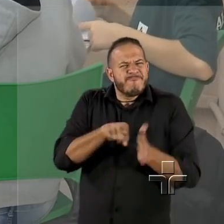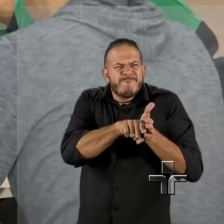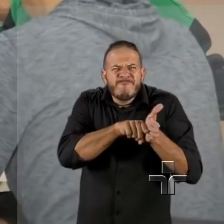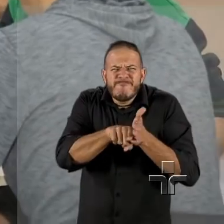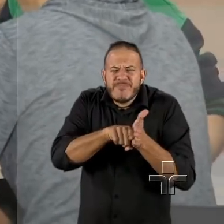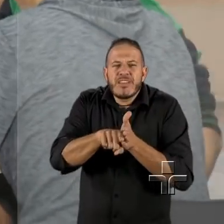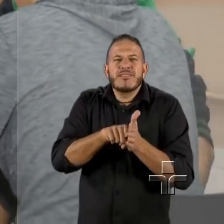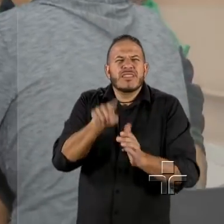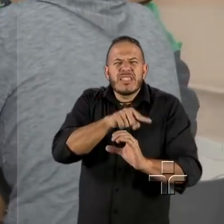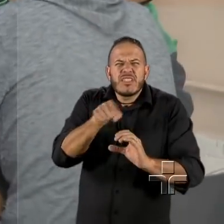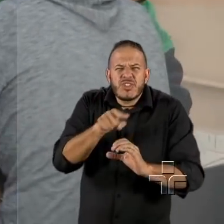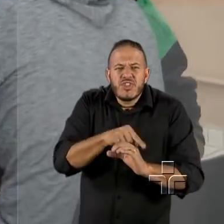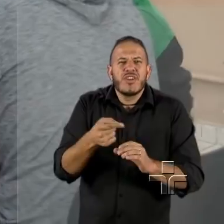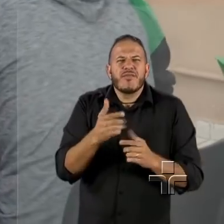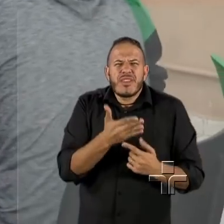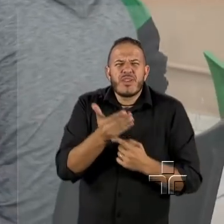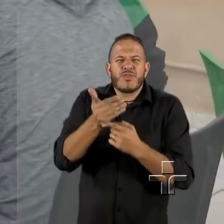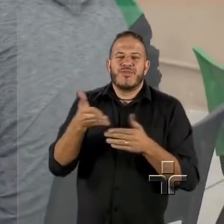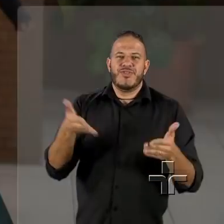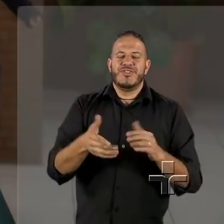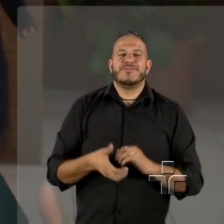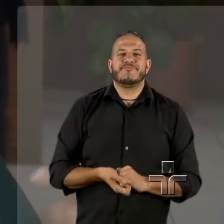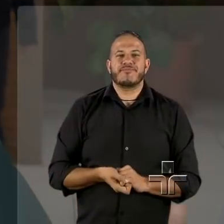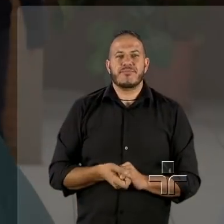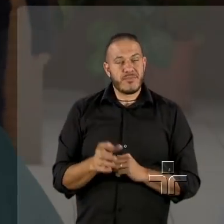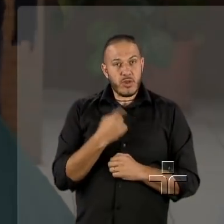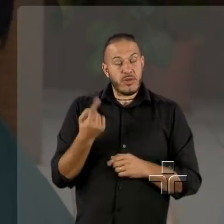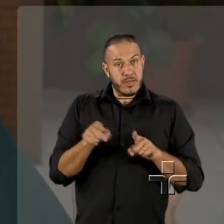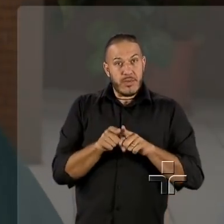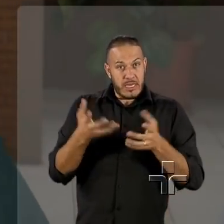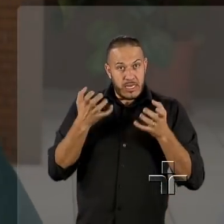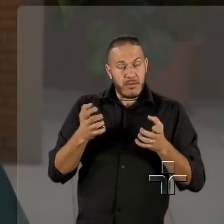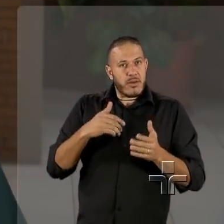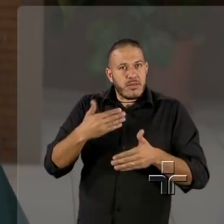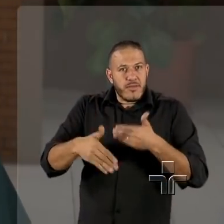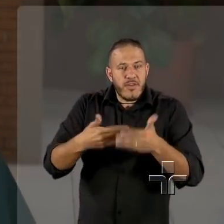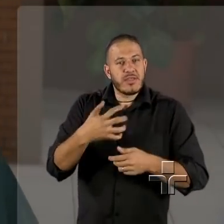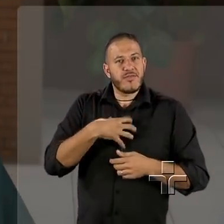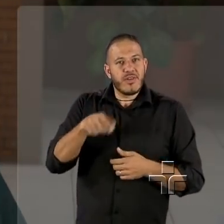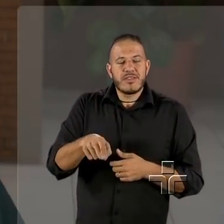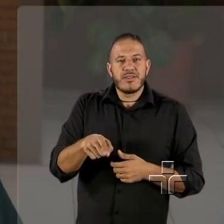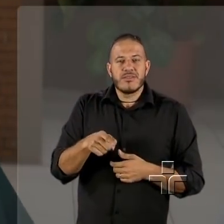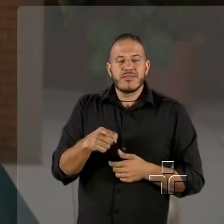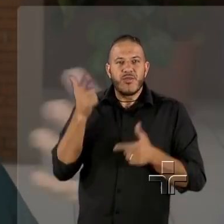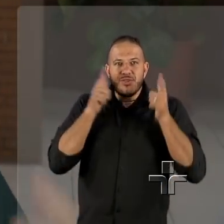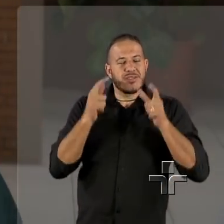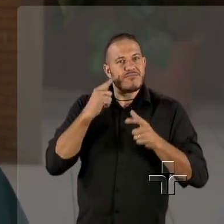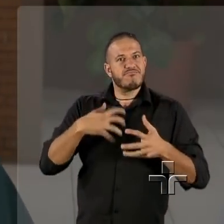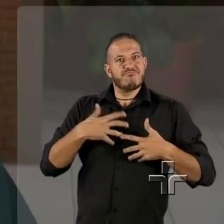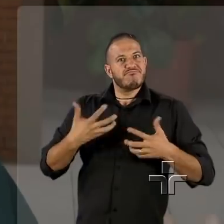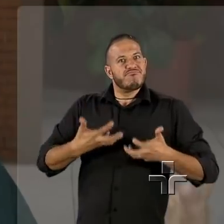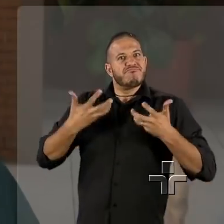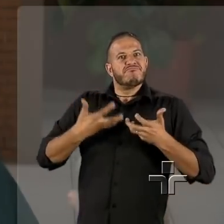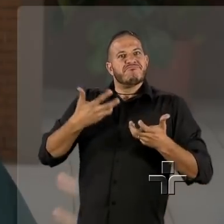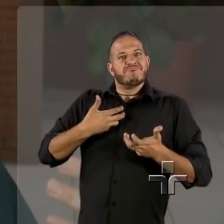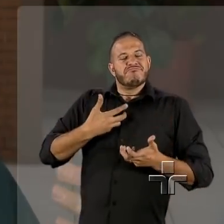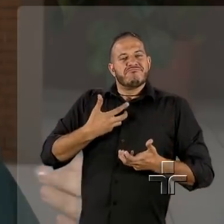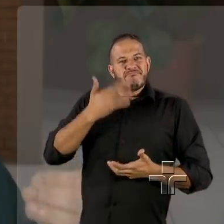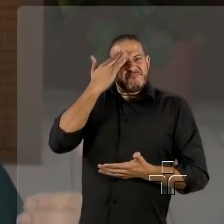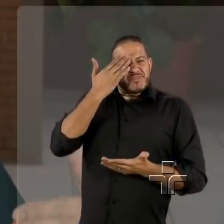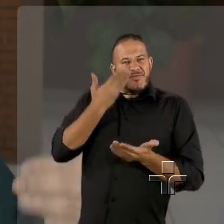projetar e depois fazer a programação, testar. E aqui a gente faz vários mini torneios até o final.